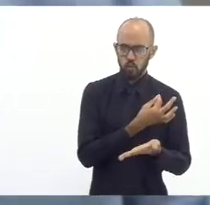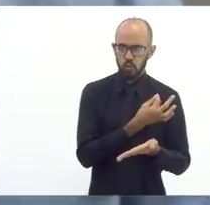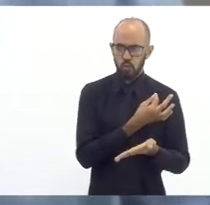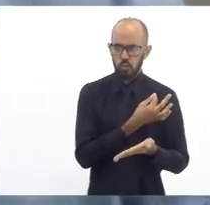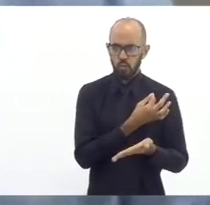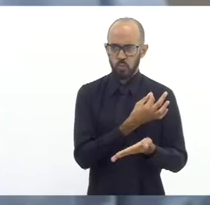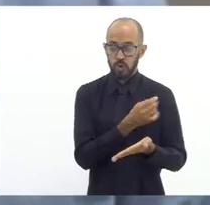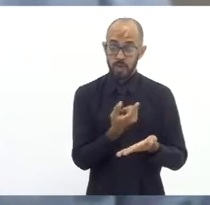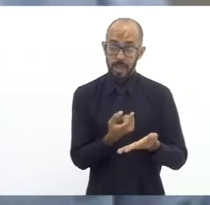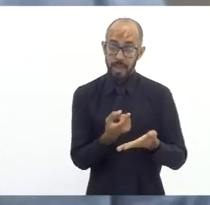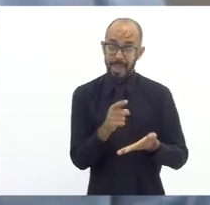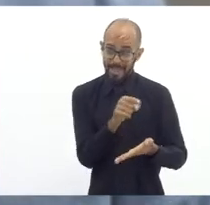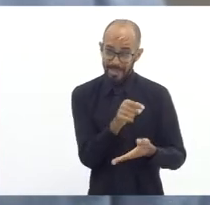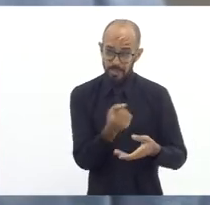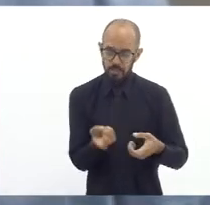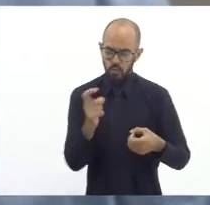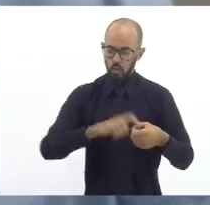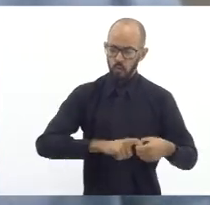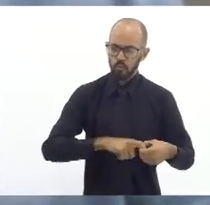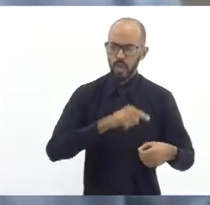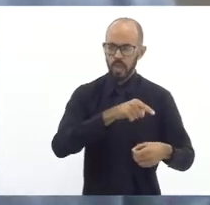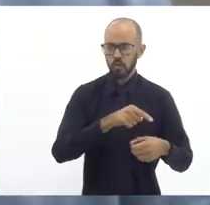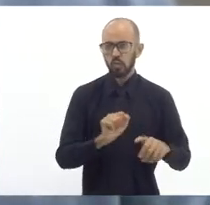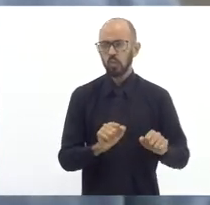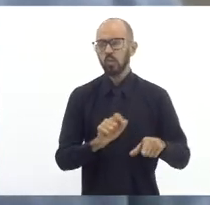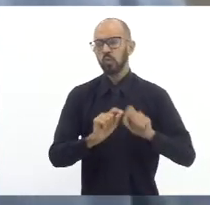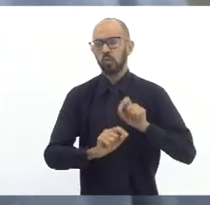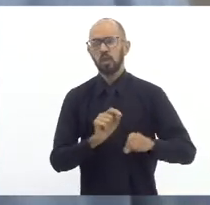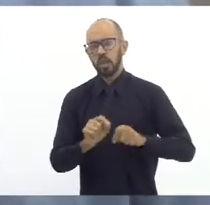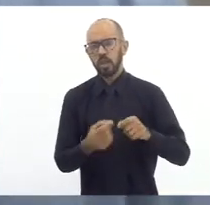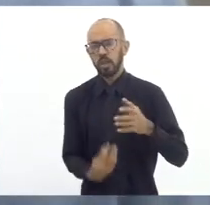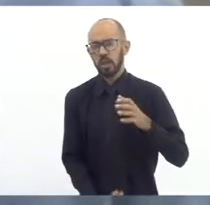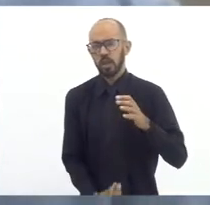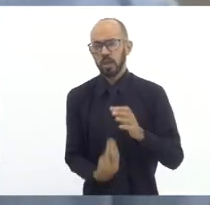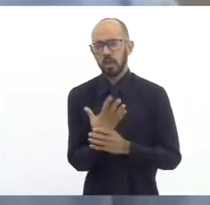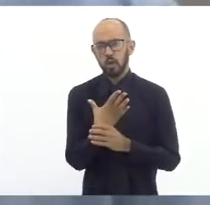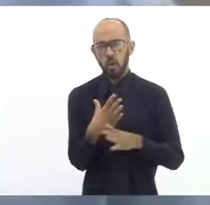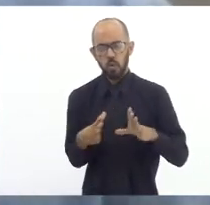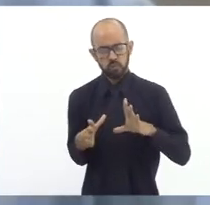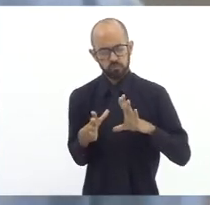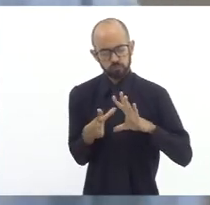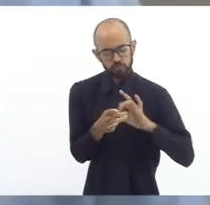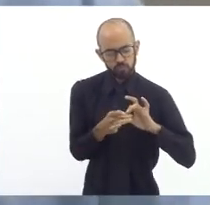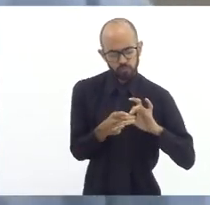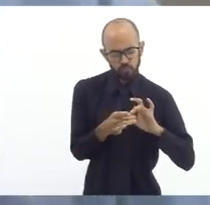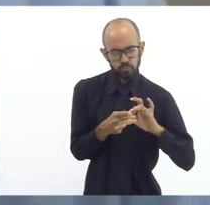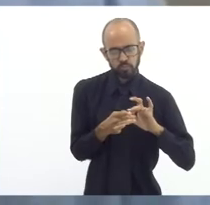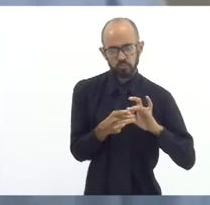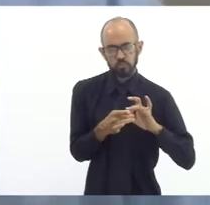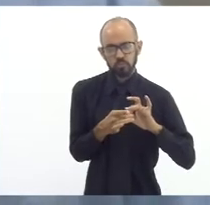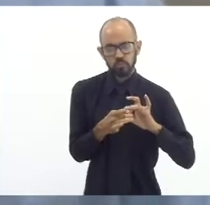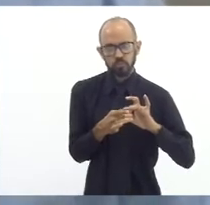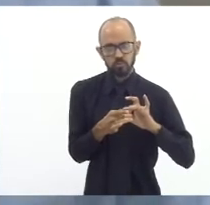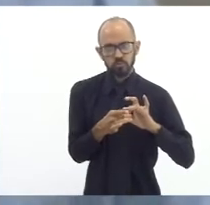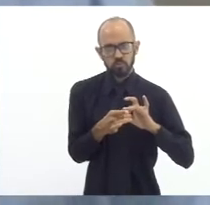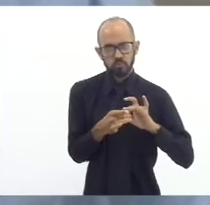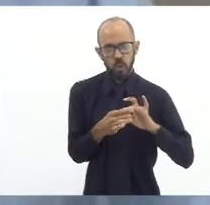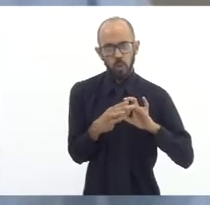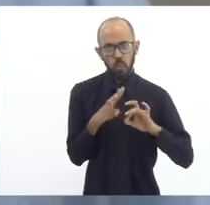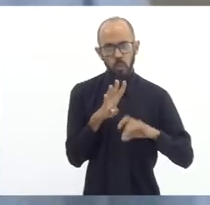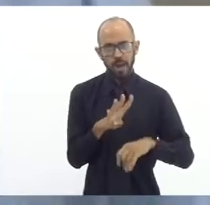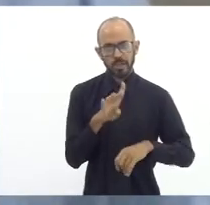este convênio gerou e vem se prorrogando com